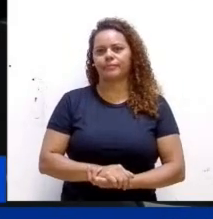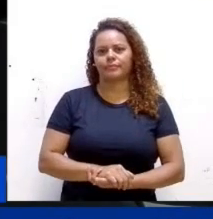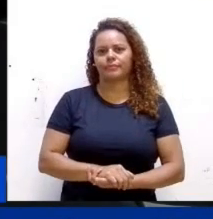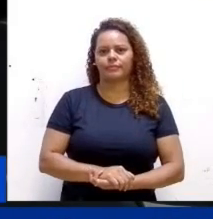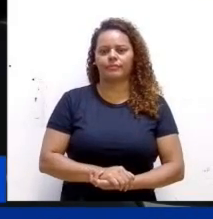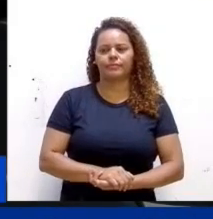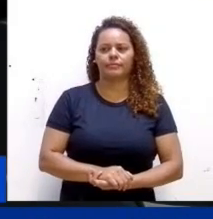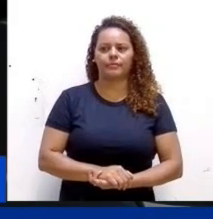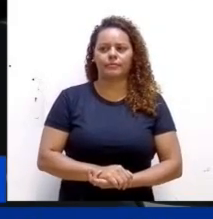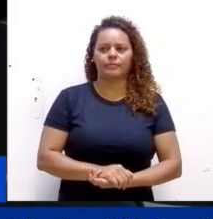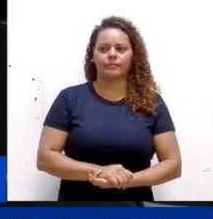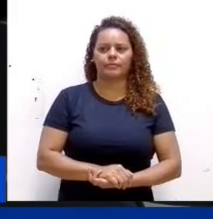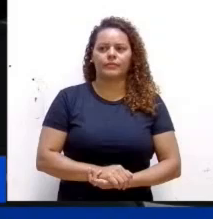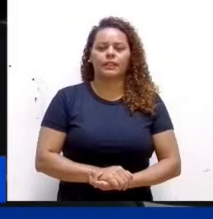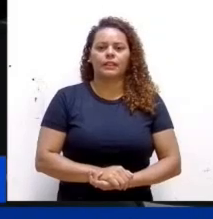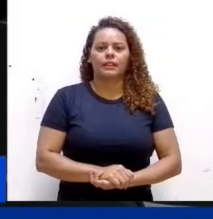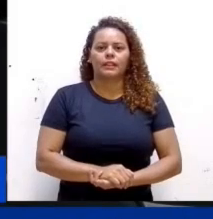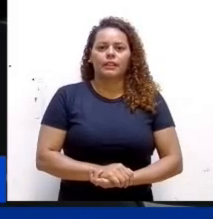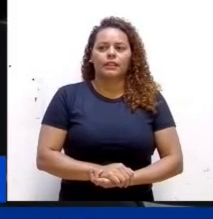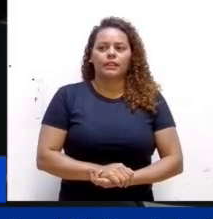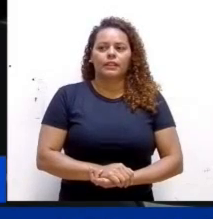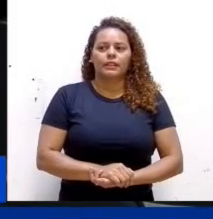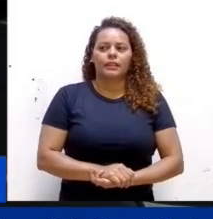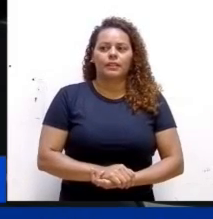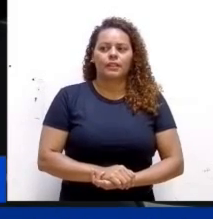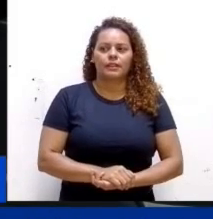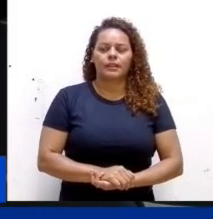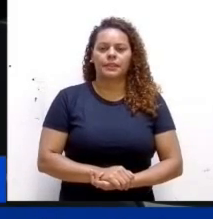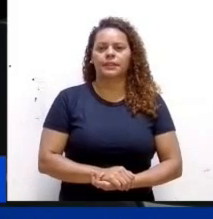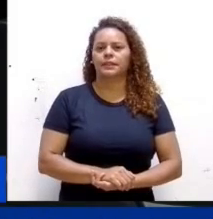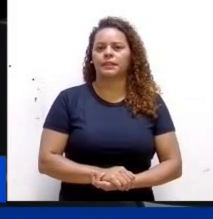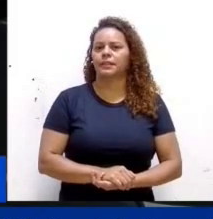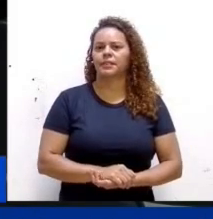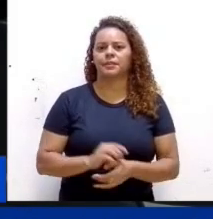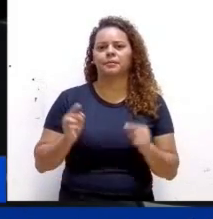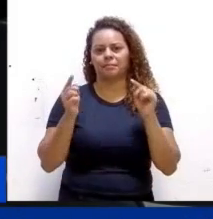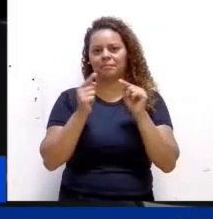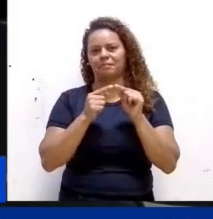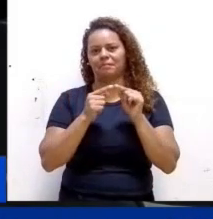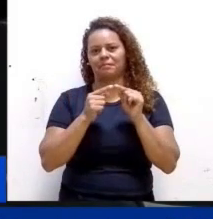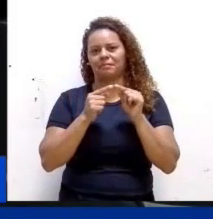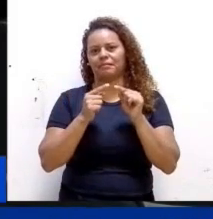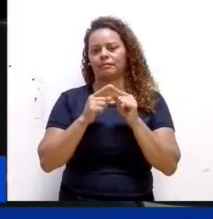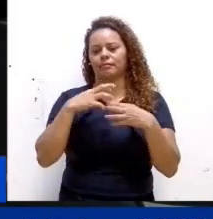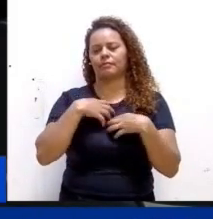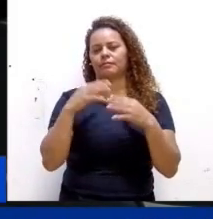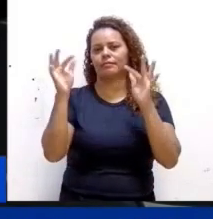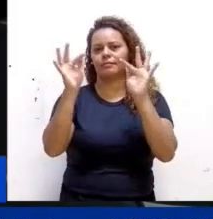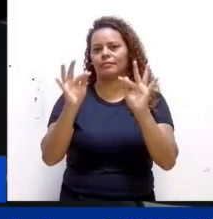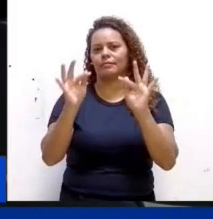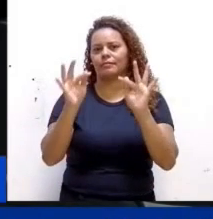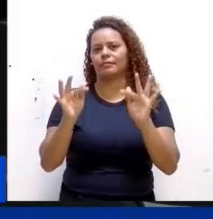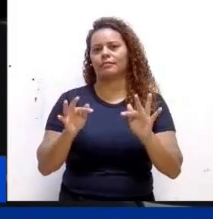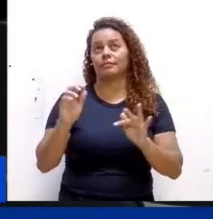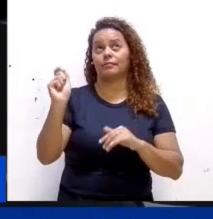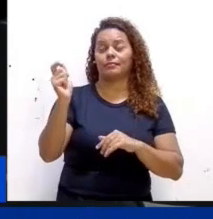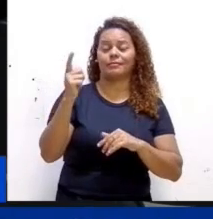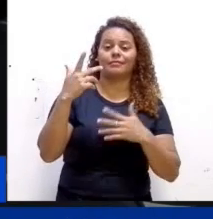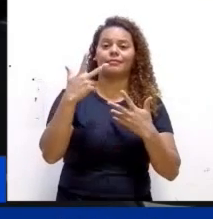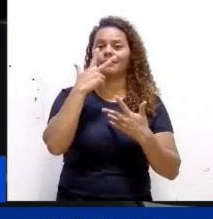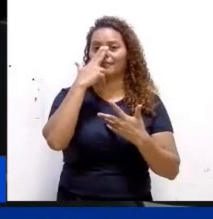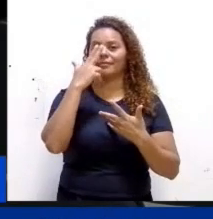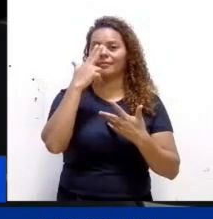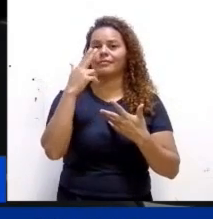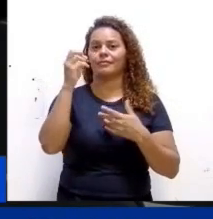Permanece mais ampla do plenário, do auditório. É luz na vida de uma pessoa. Bom, e